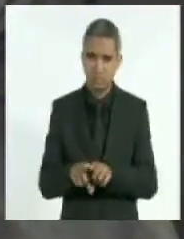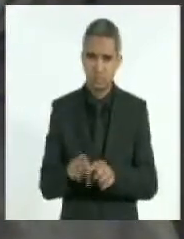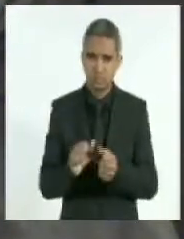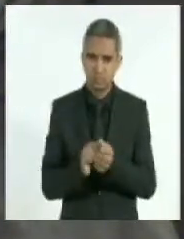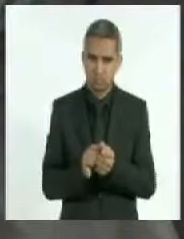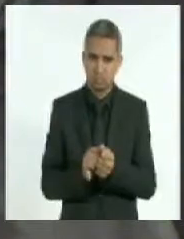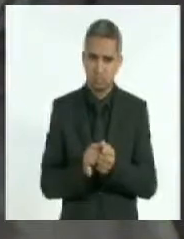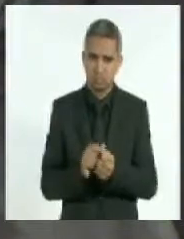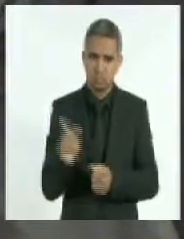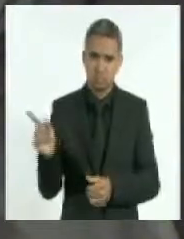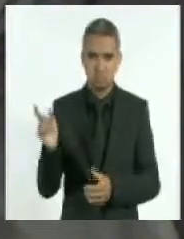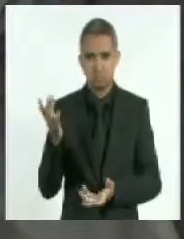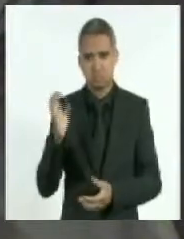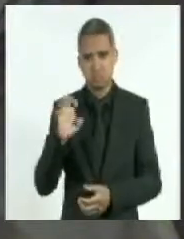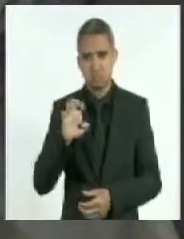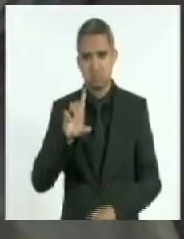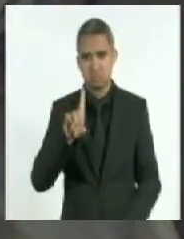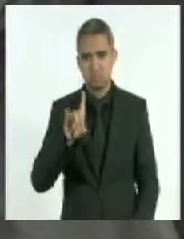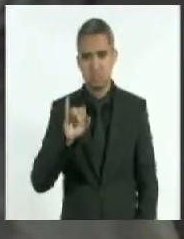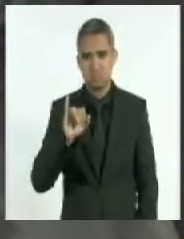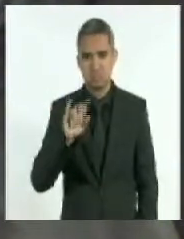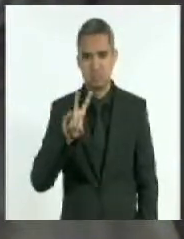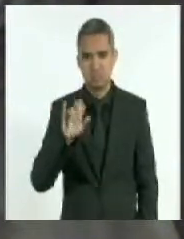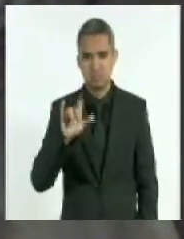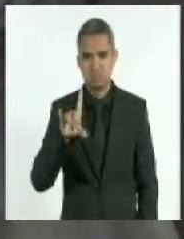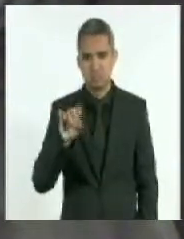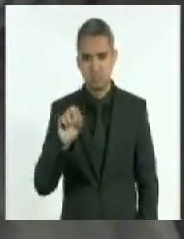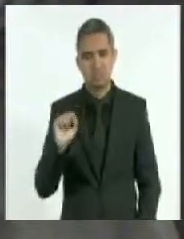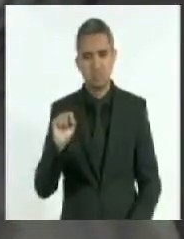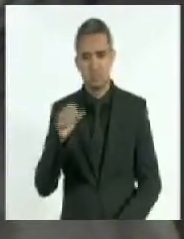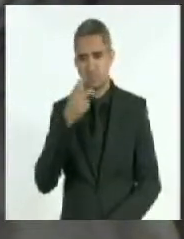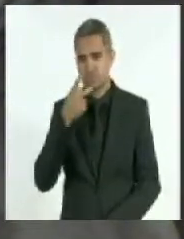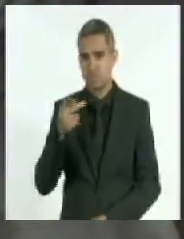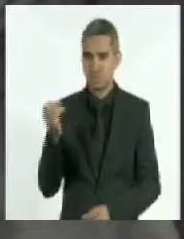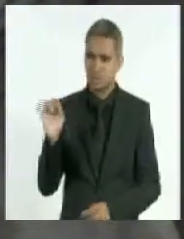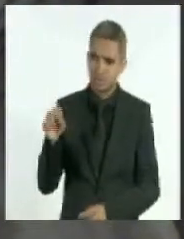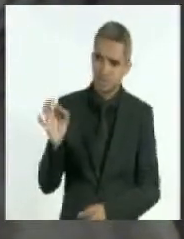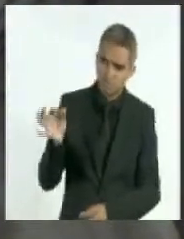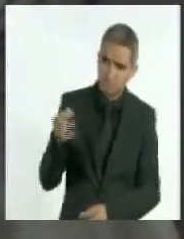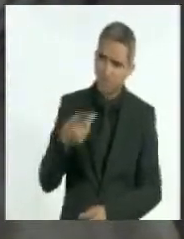confirmar essa informação, mas